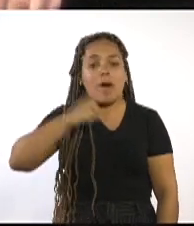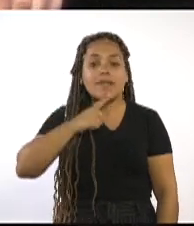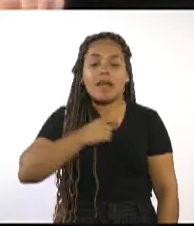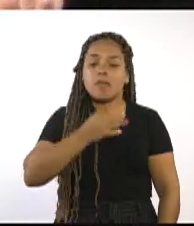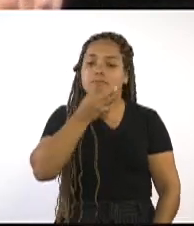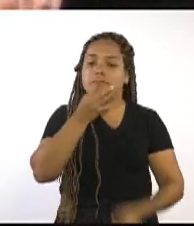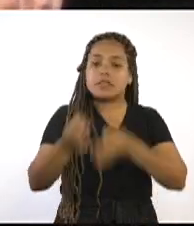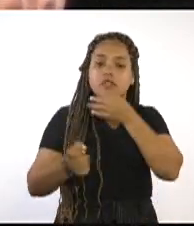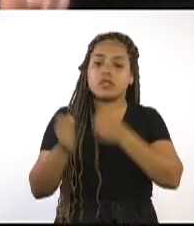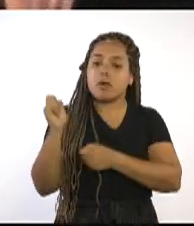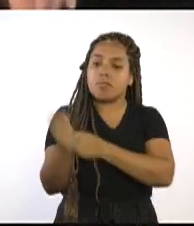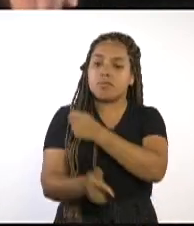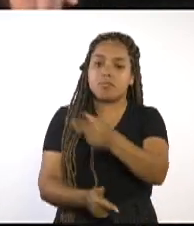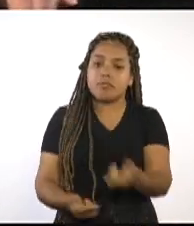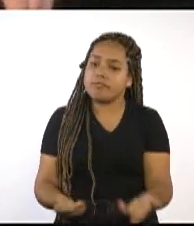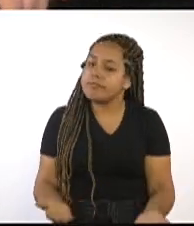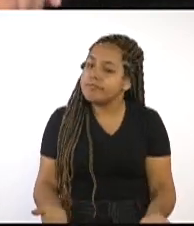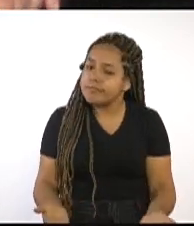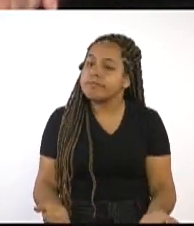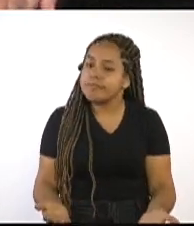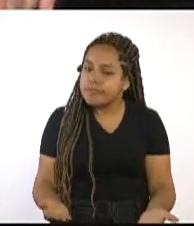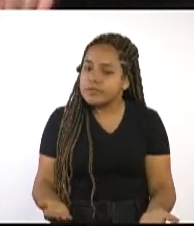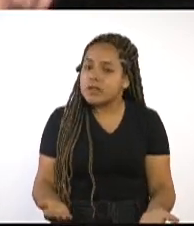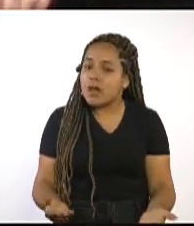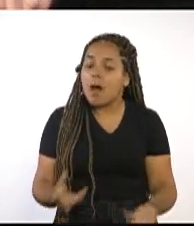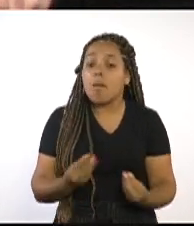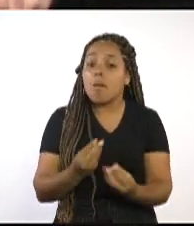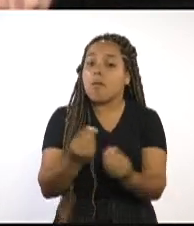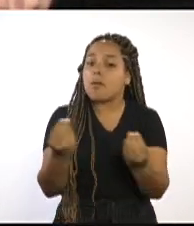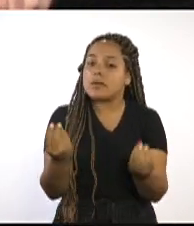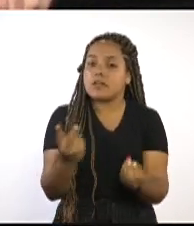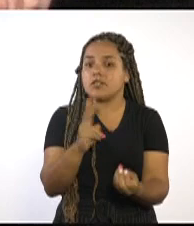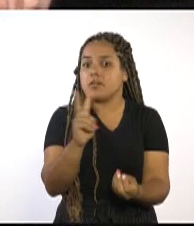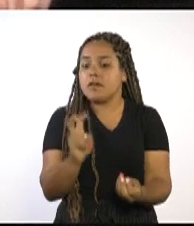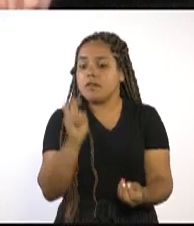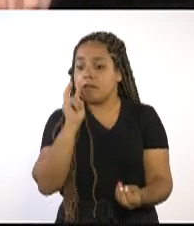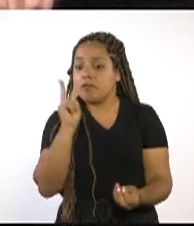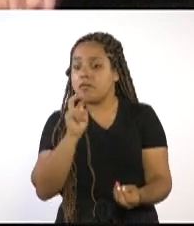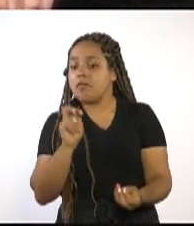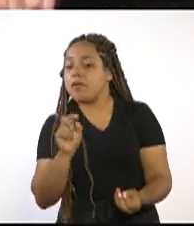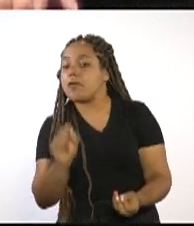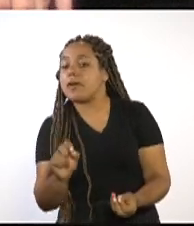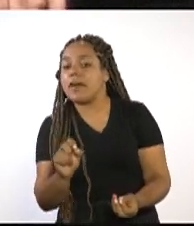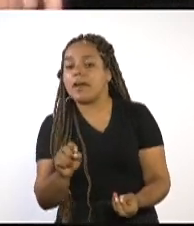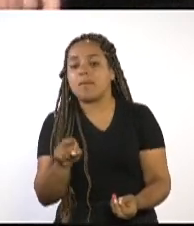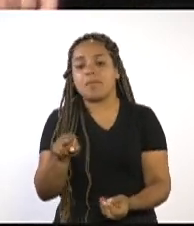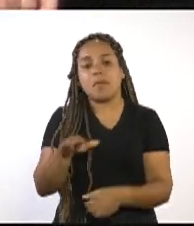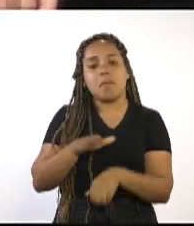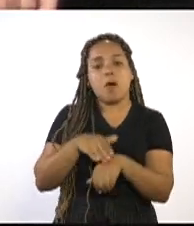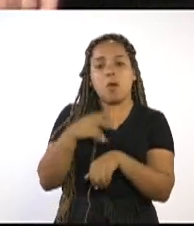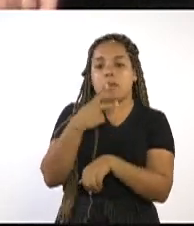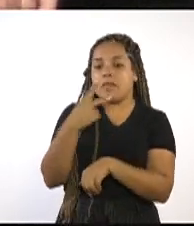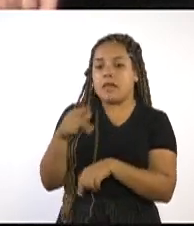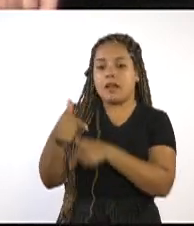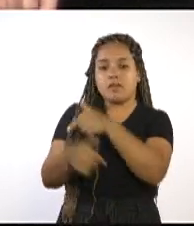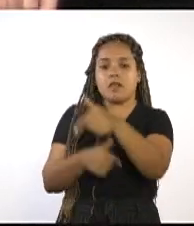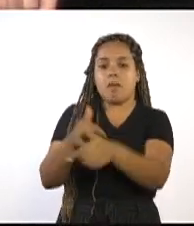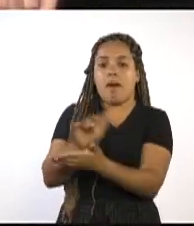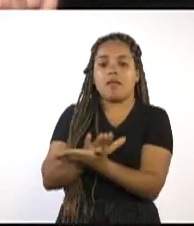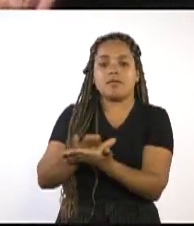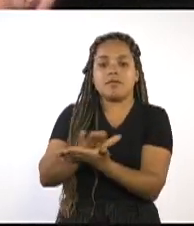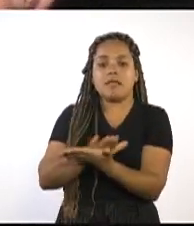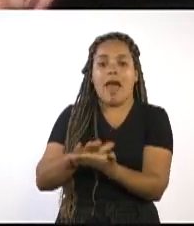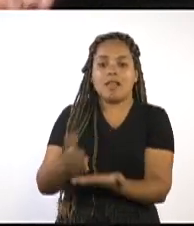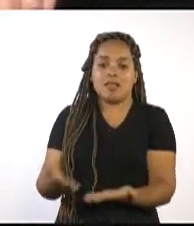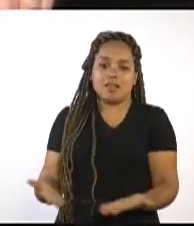criticam, porque muitas vezes não fazem também o seu dever de casa.